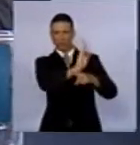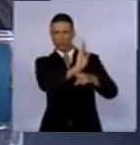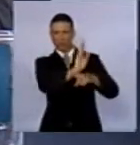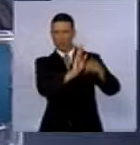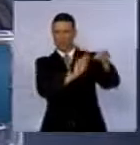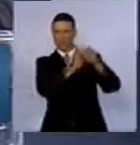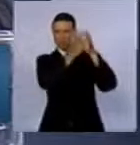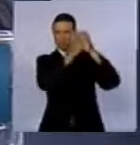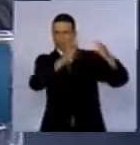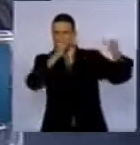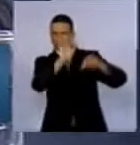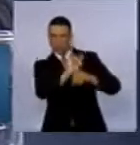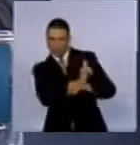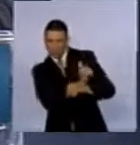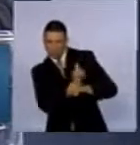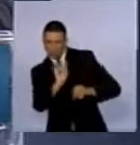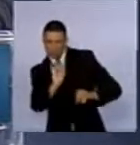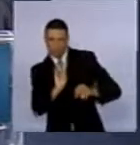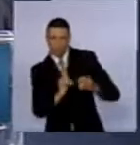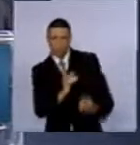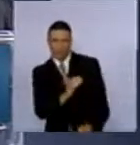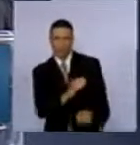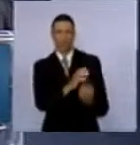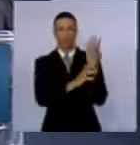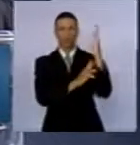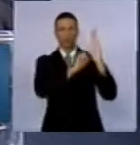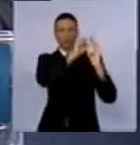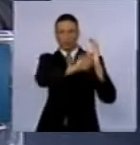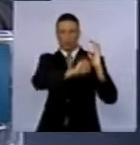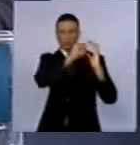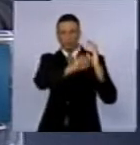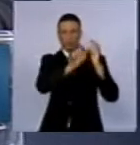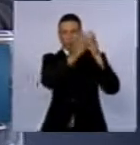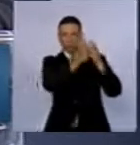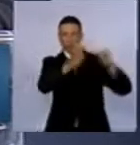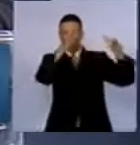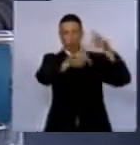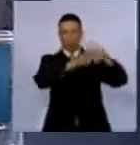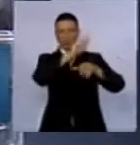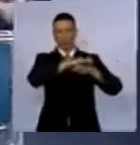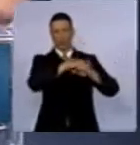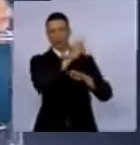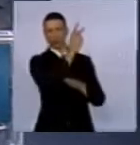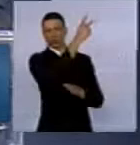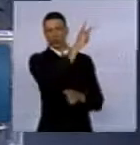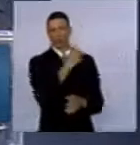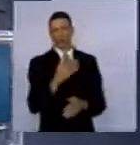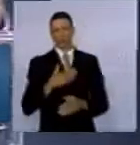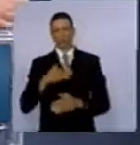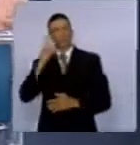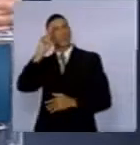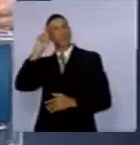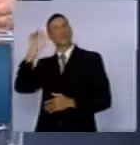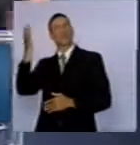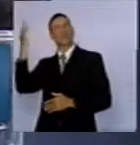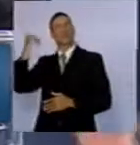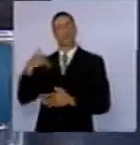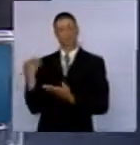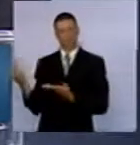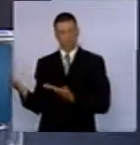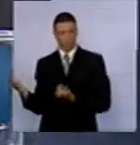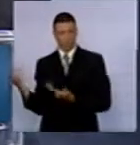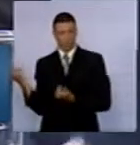uma coisa estratégica para a sua própria indústria, para os próprios serviços. Eu lembro, na minha adolescência, a gente